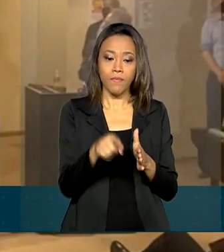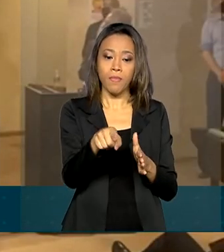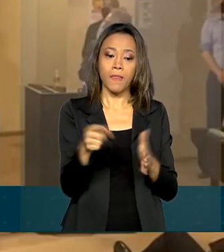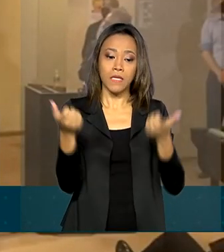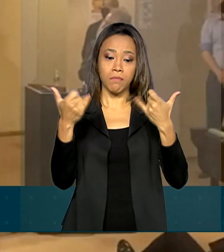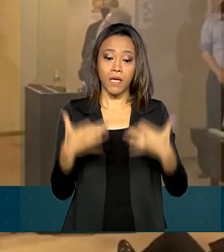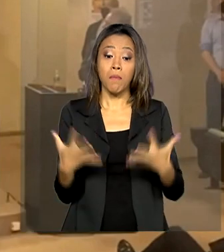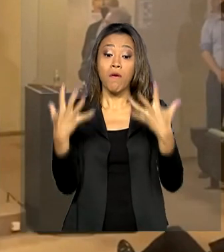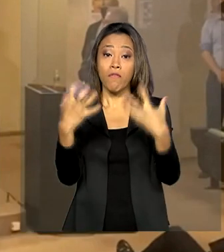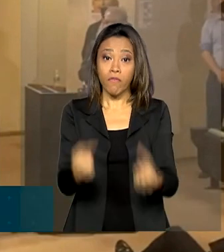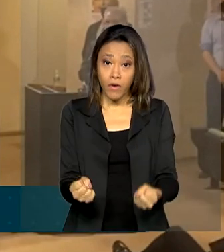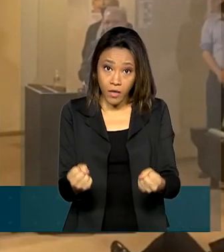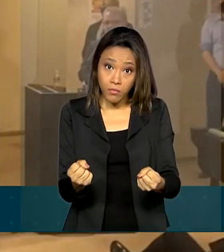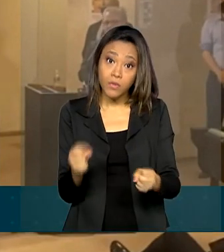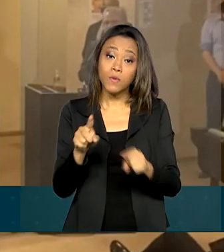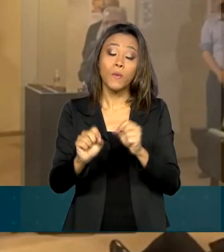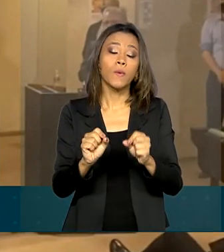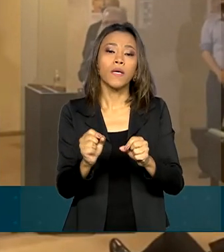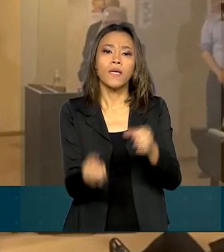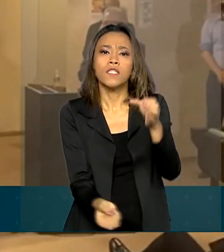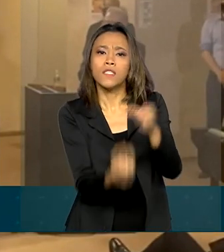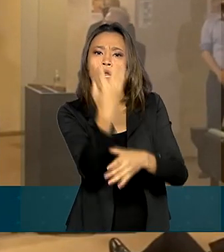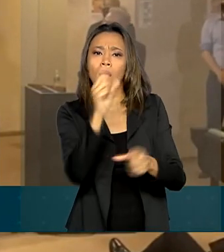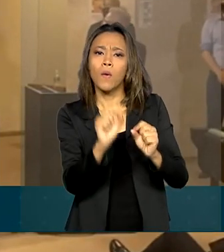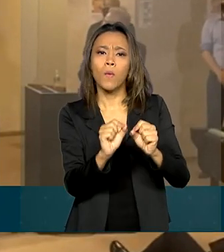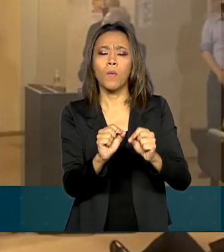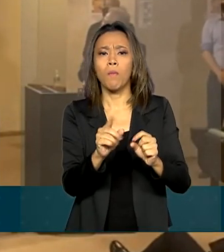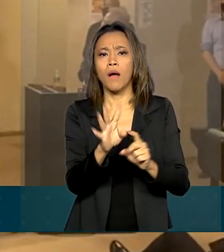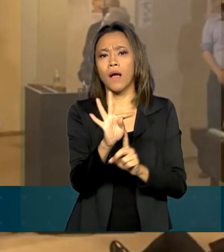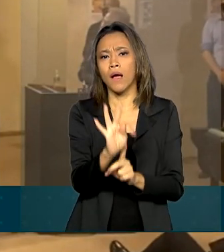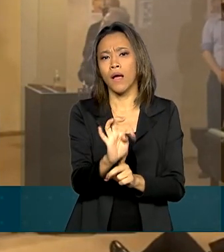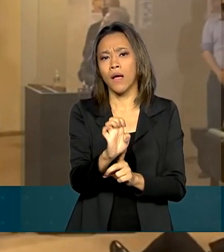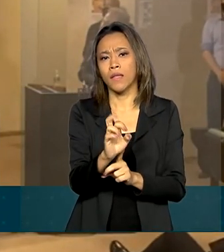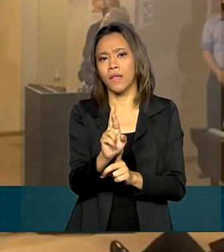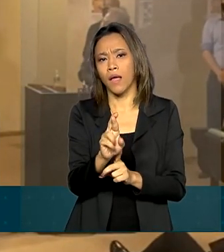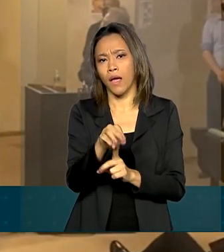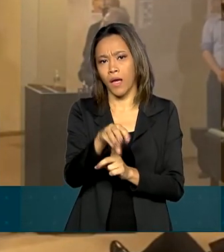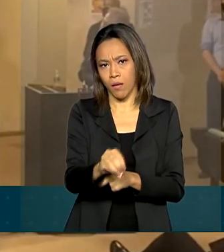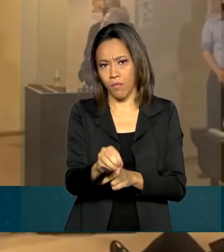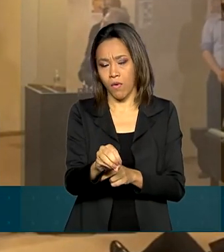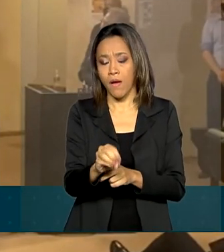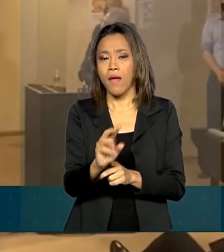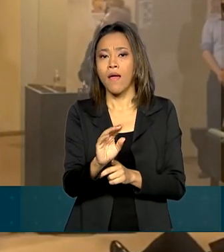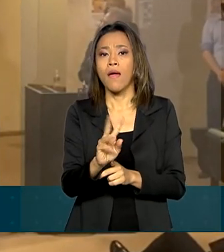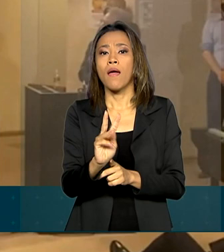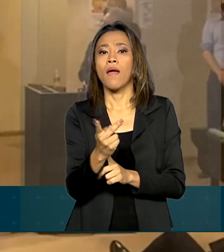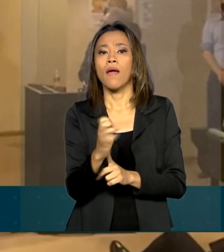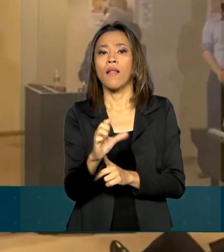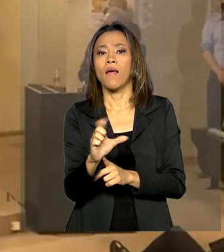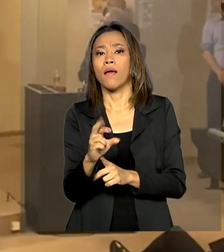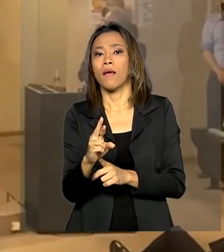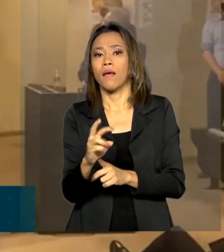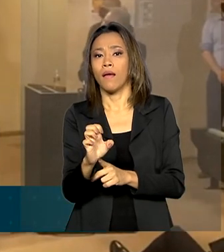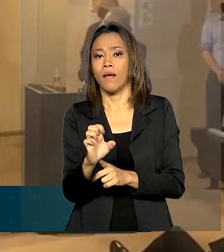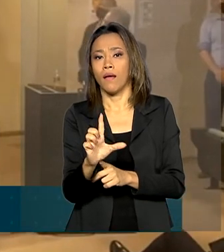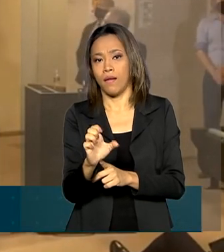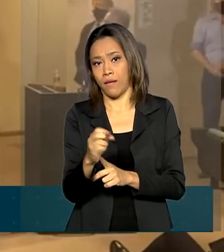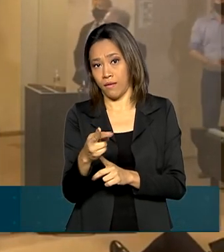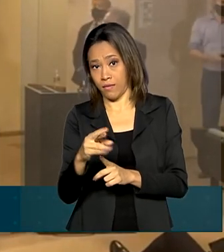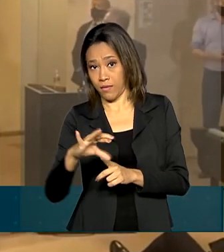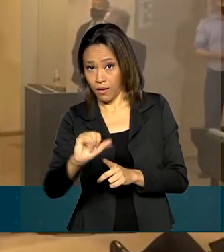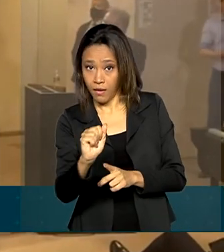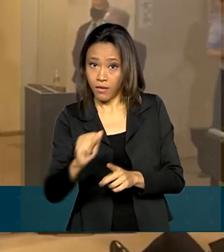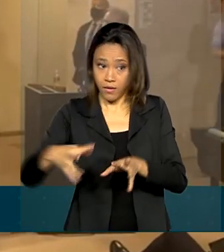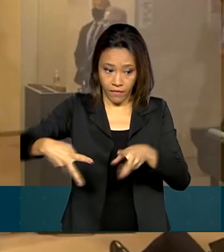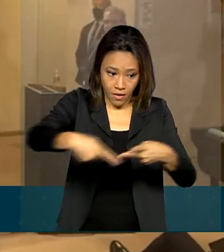Macapá uma geração termoelétrica por meio de geradores que serão transportados também com o